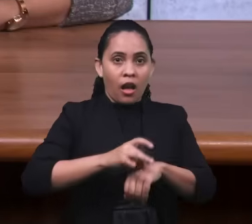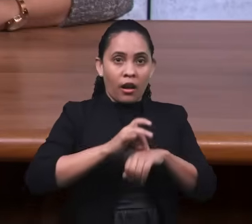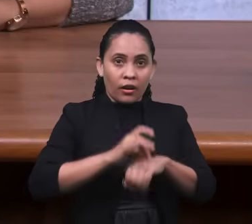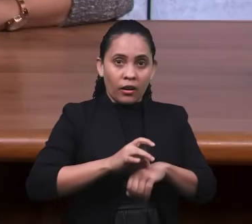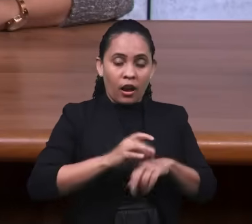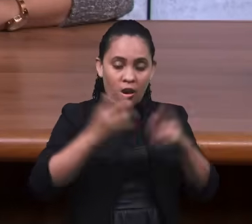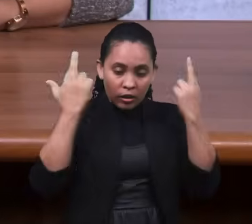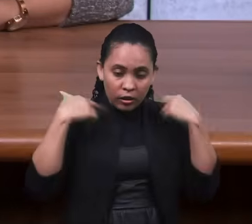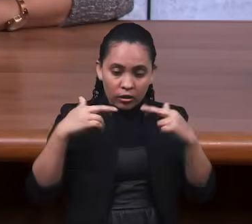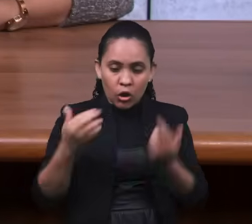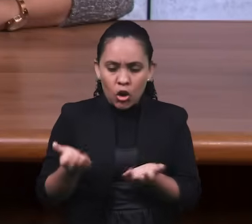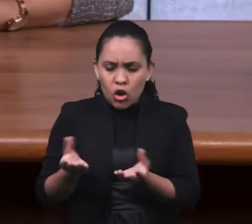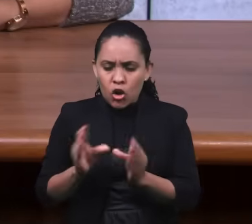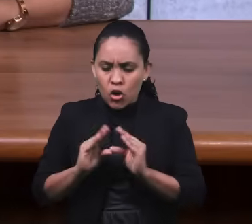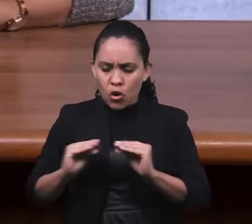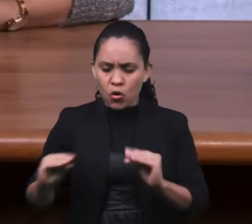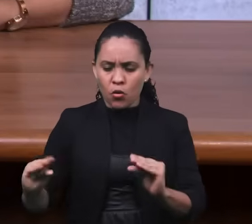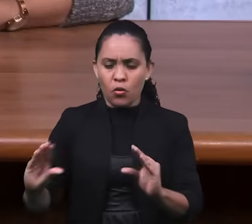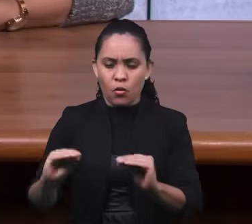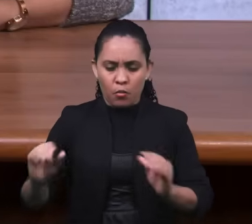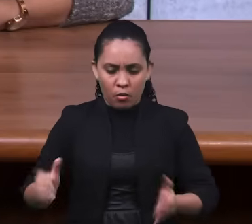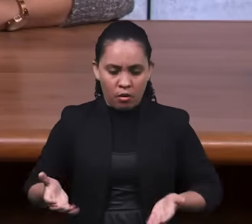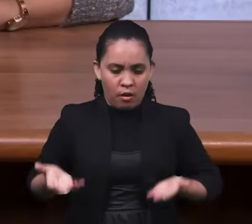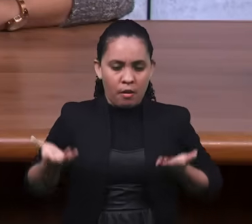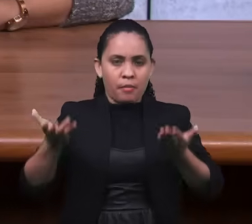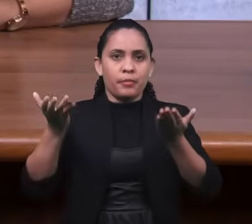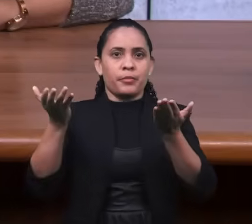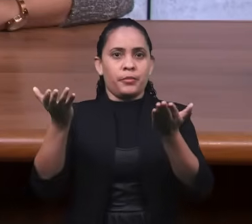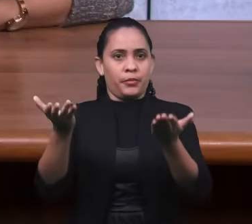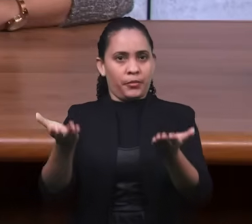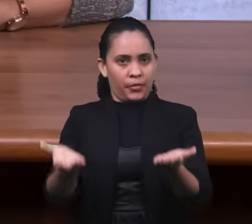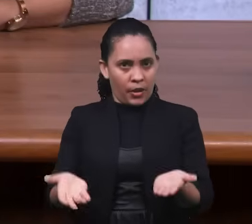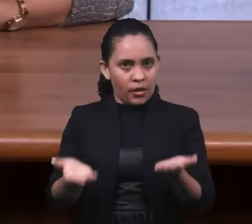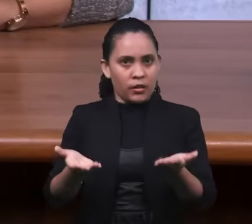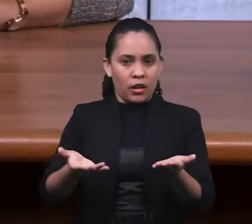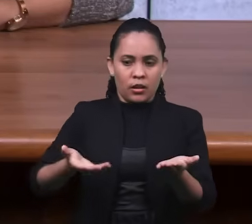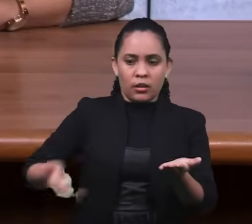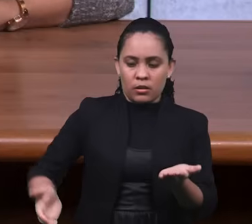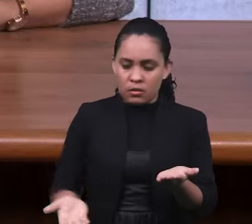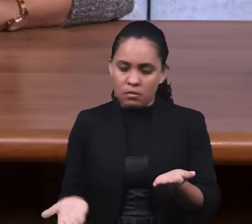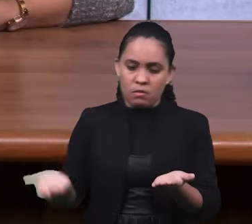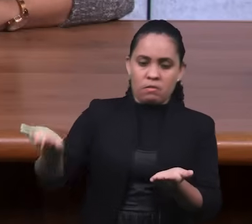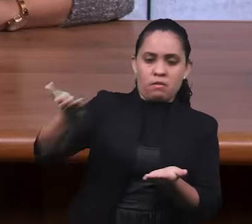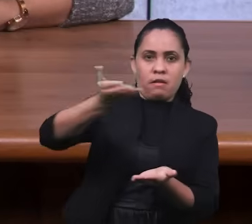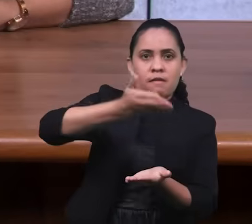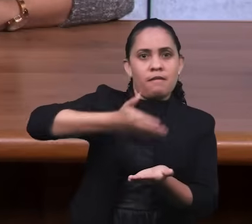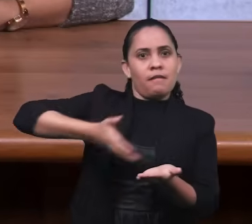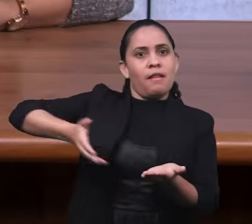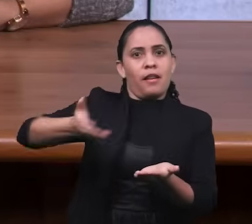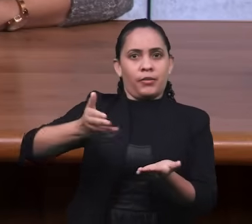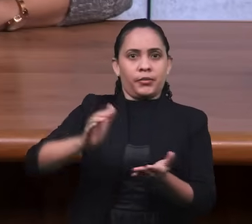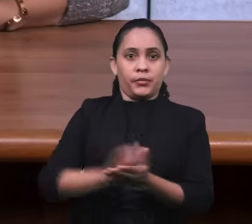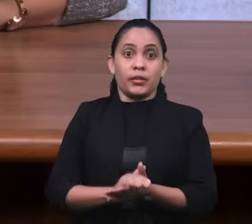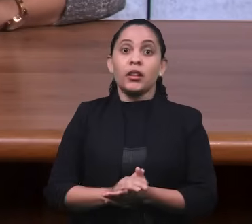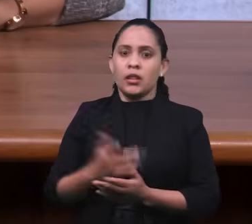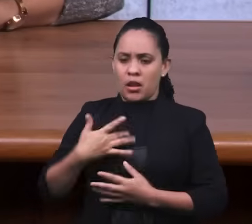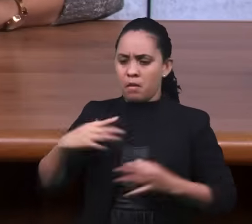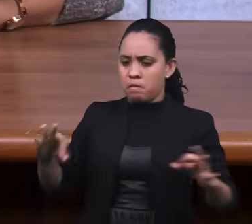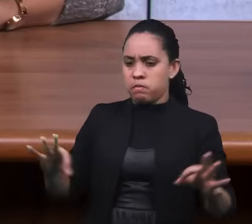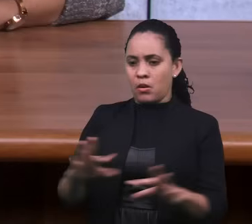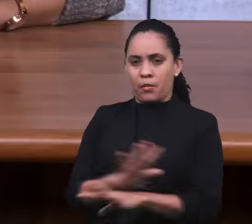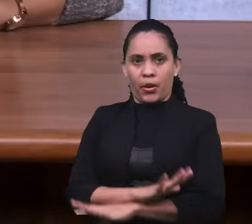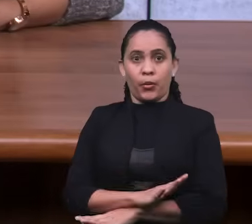asmos e põe-nos sobre esta penha e verte o caldo. E assim fez. E o anjo do